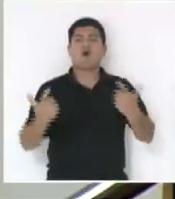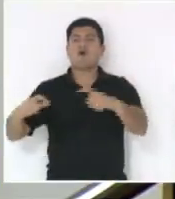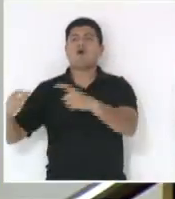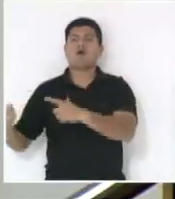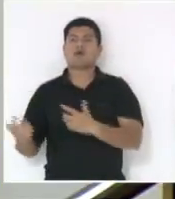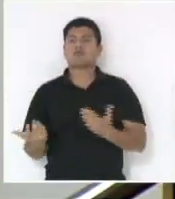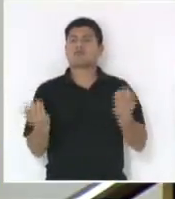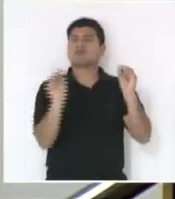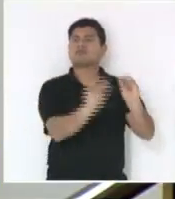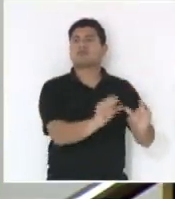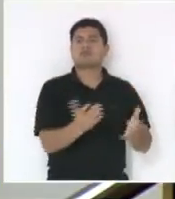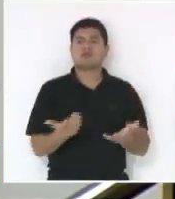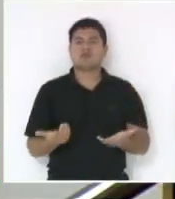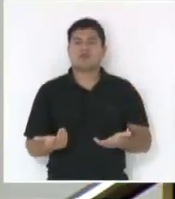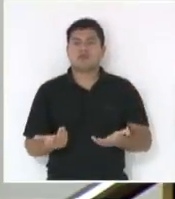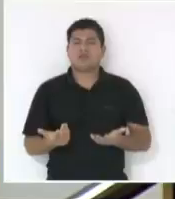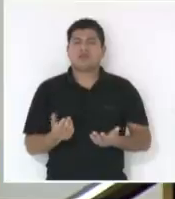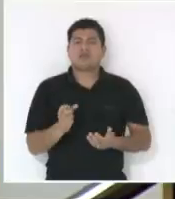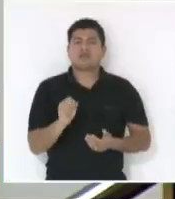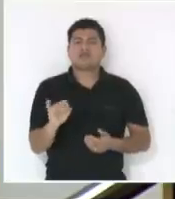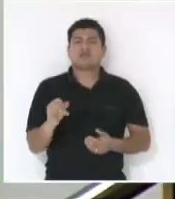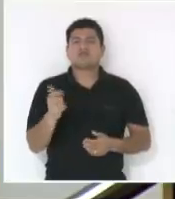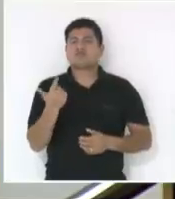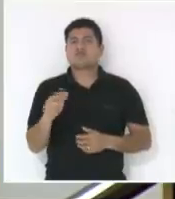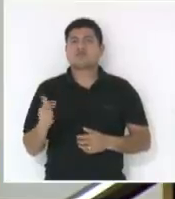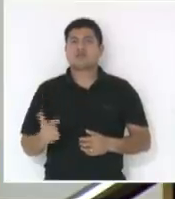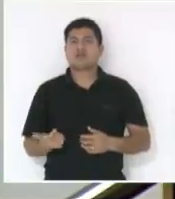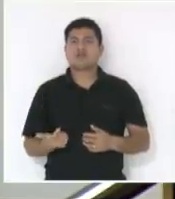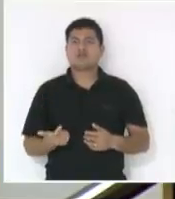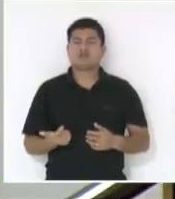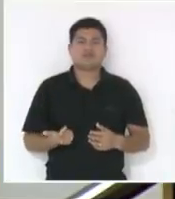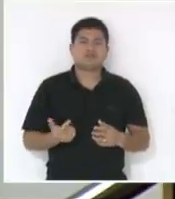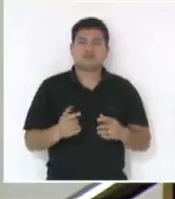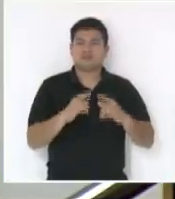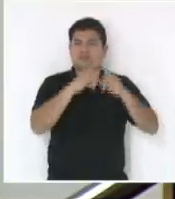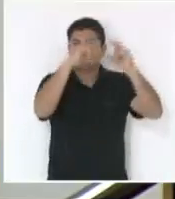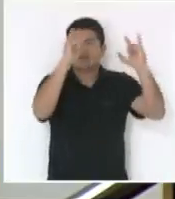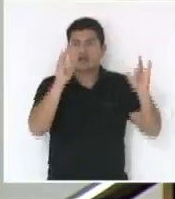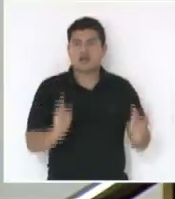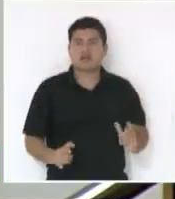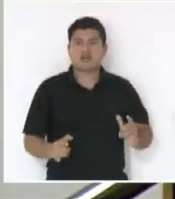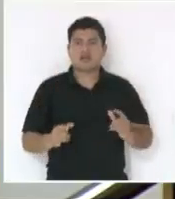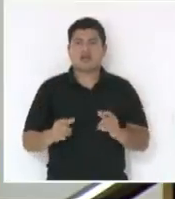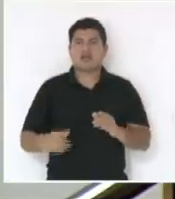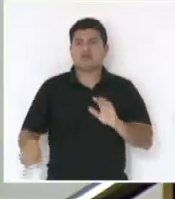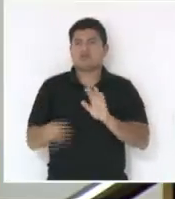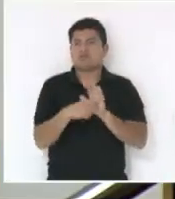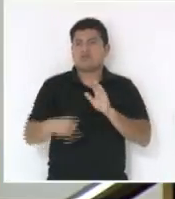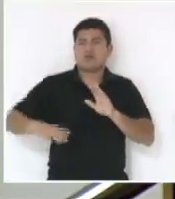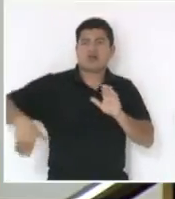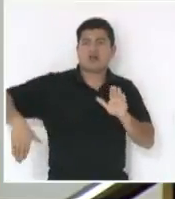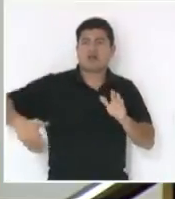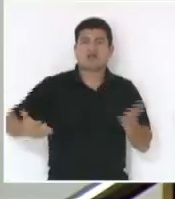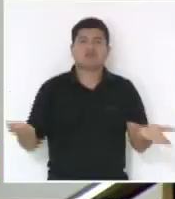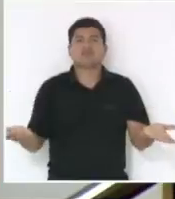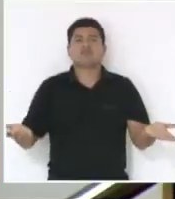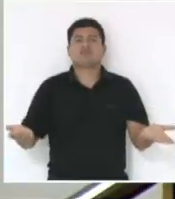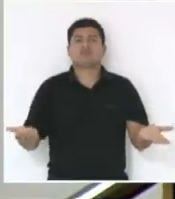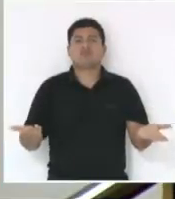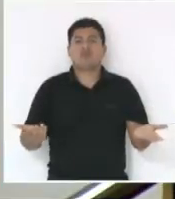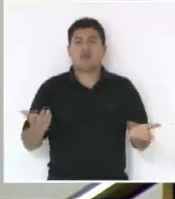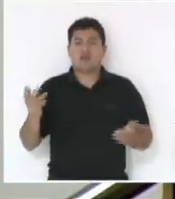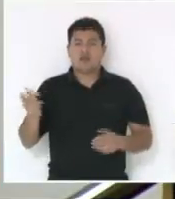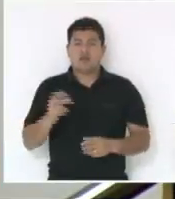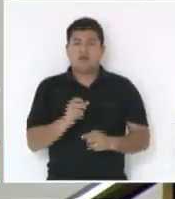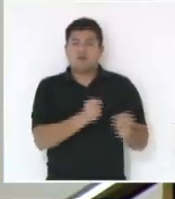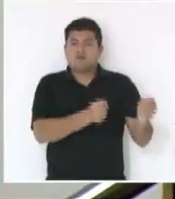pessoas? Navegantes não tem, a não ser uma tenda de praia. Aonde colocar as pessoas? Então, o poder público, o